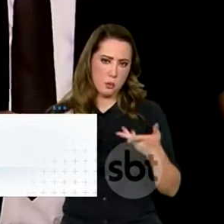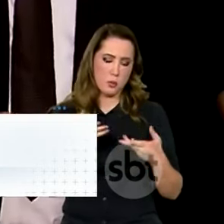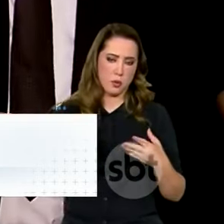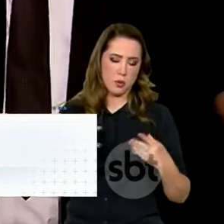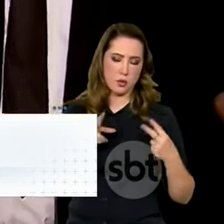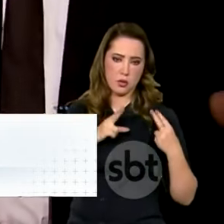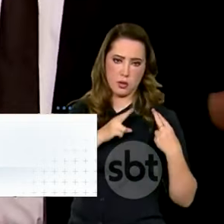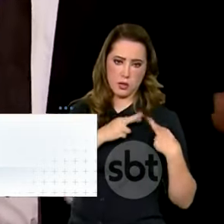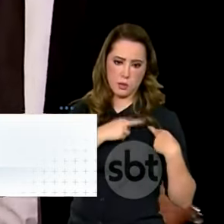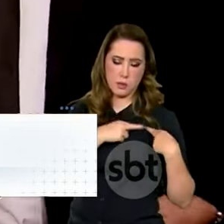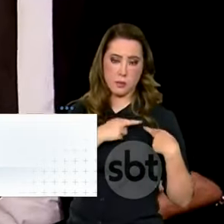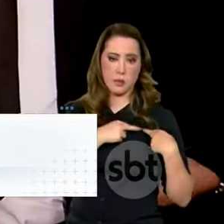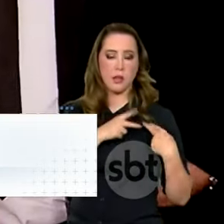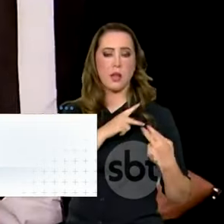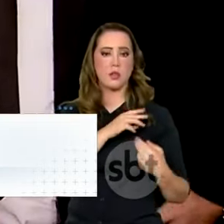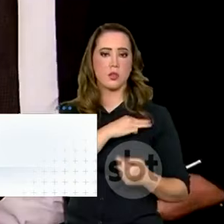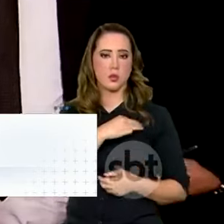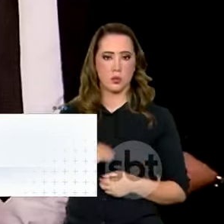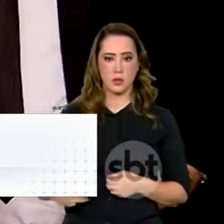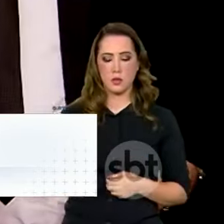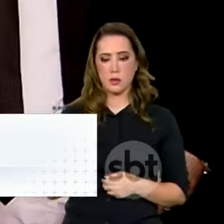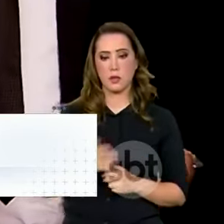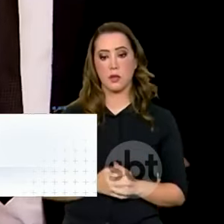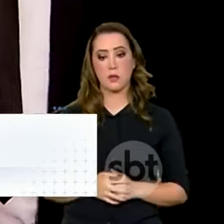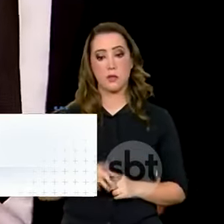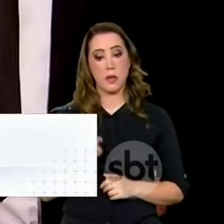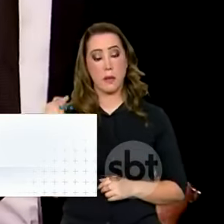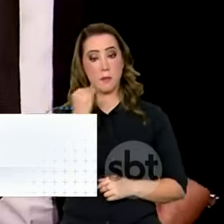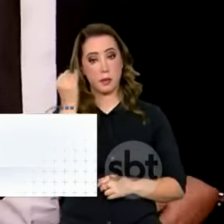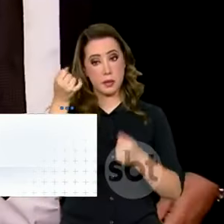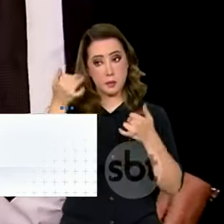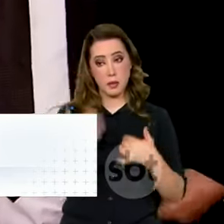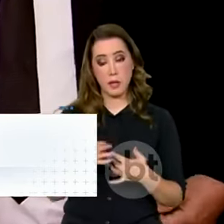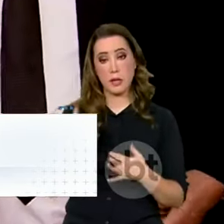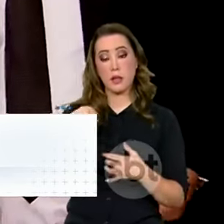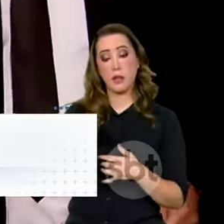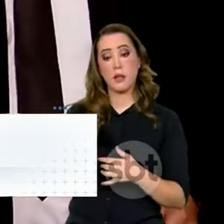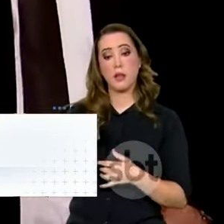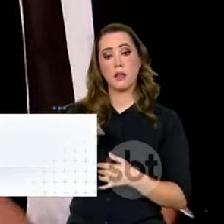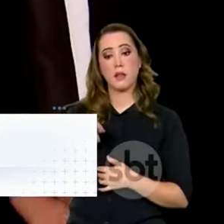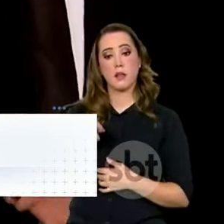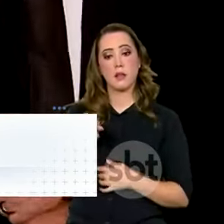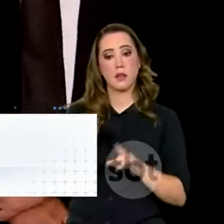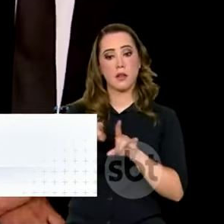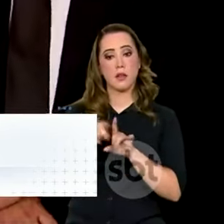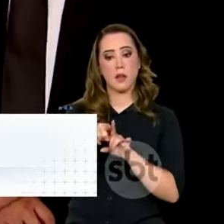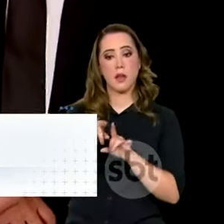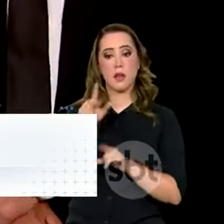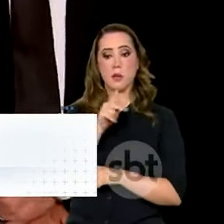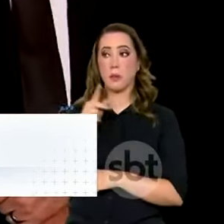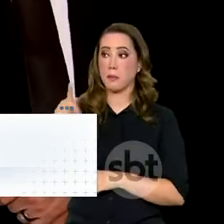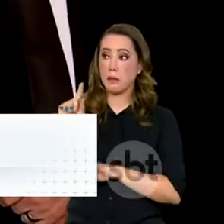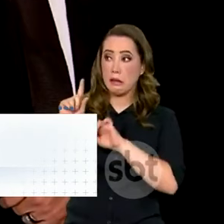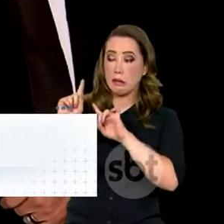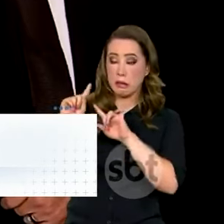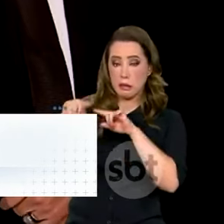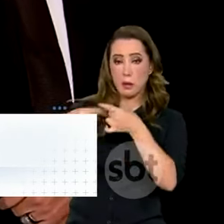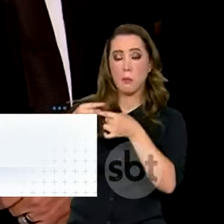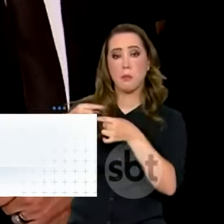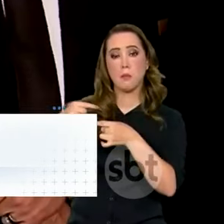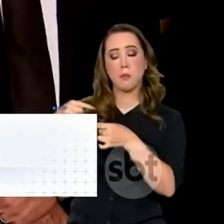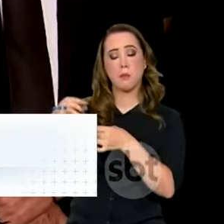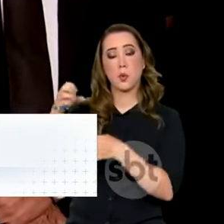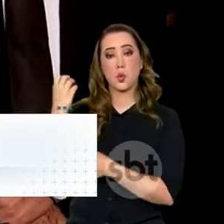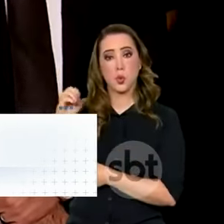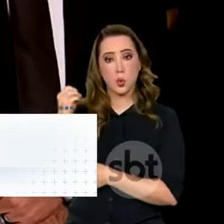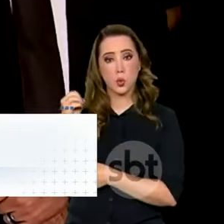que o Progressistas, desde outubro do ano passado, de novembro do ano passado, vem dando demonstrações vivas que